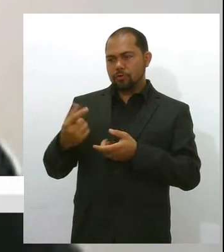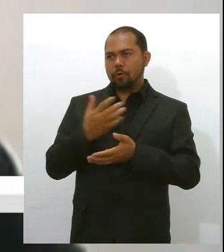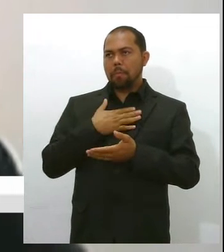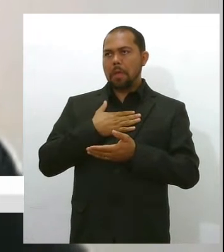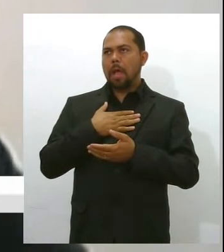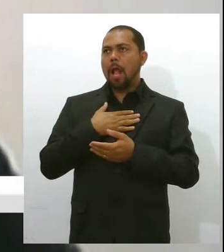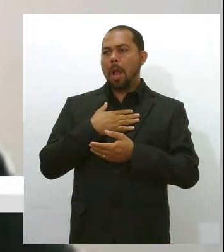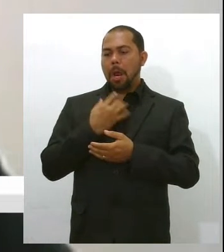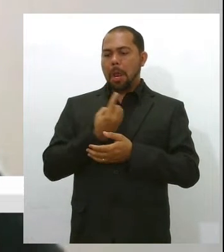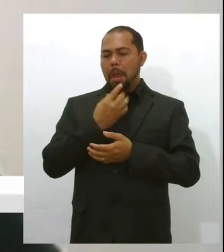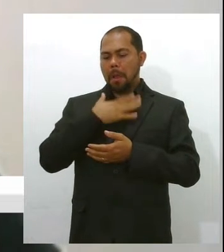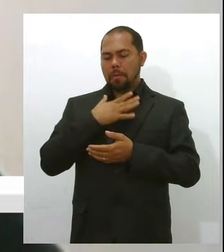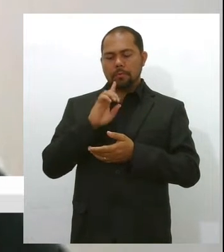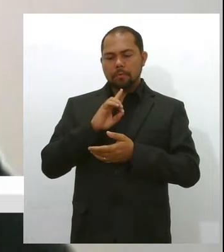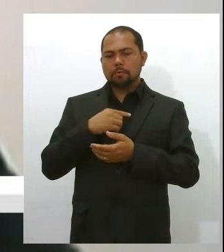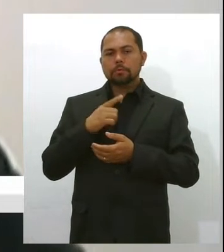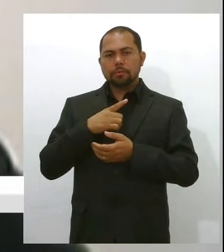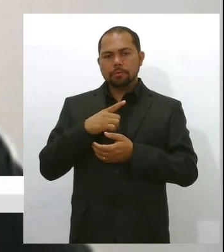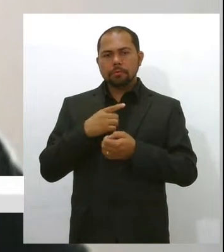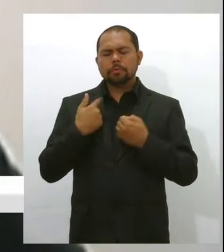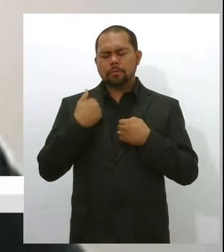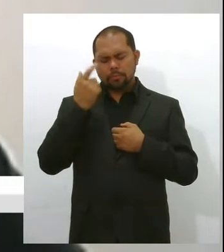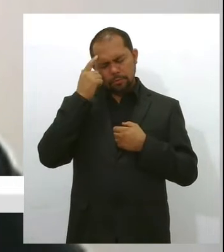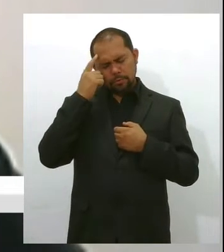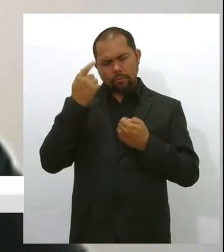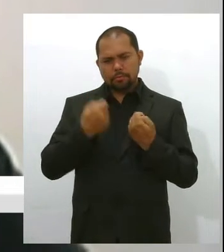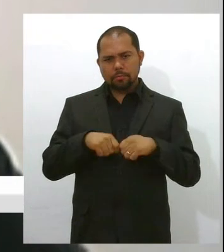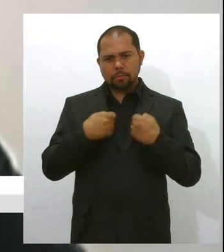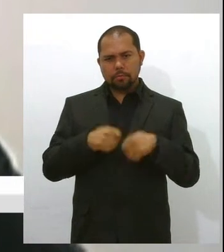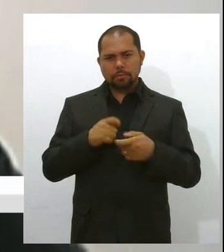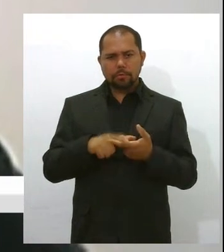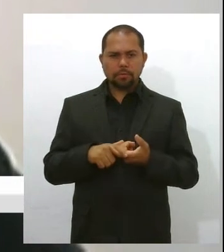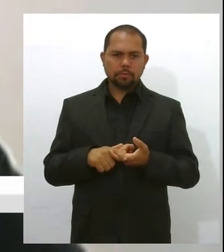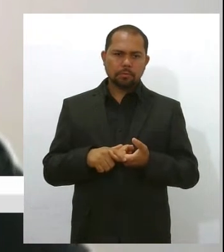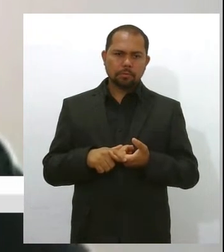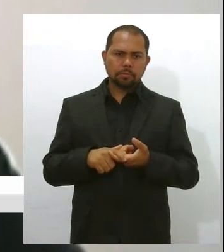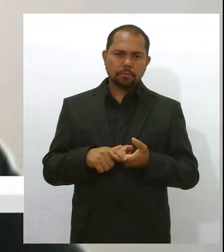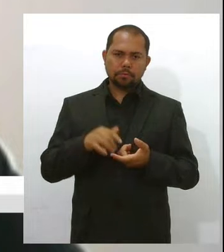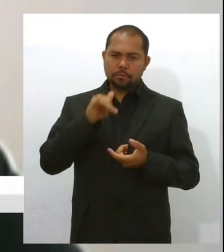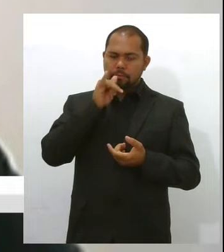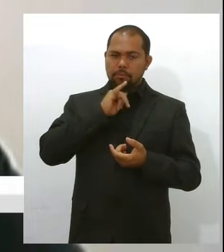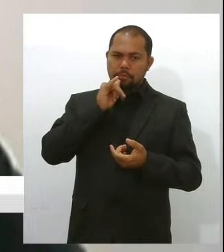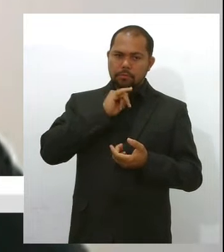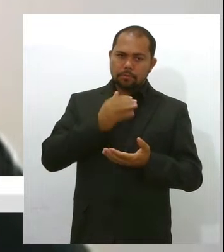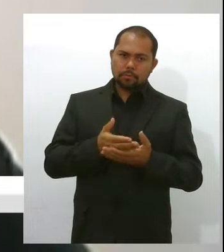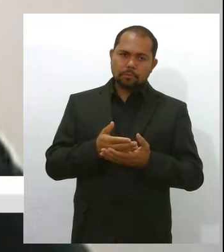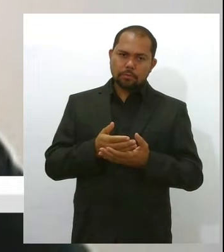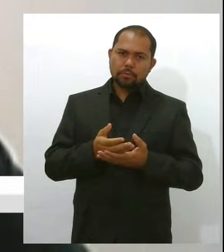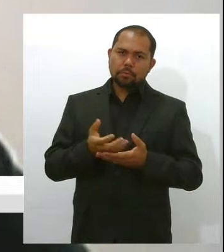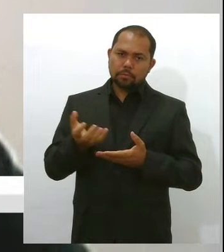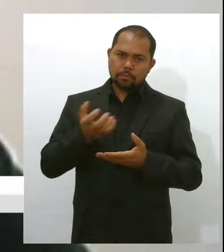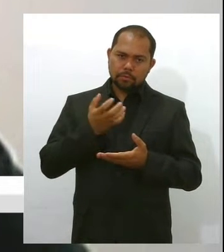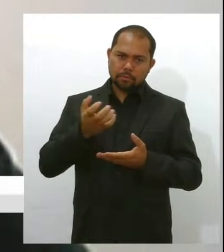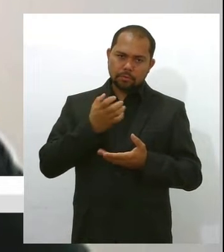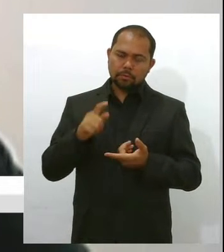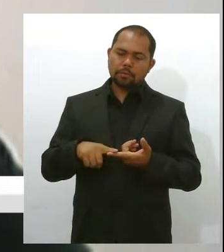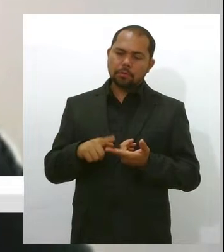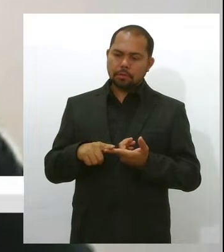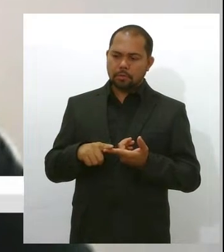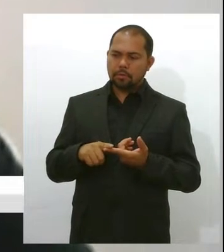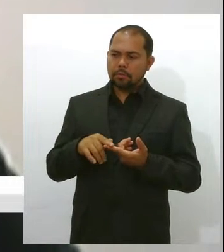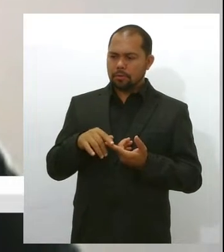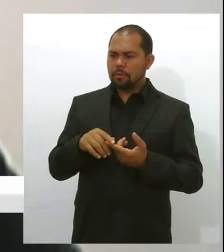Eu pensei, não, eu preciso ser o exemplo que eu gostaria das coisas que eu gostaria de que ela aprendesse,